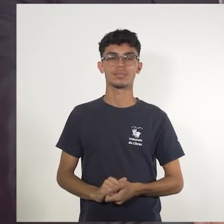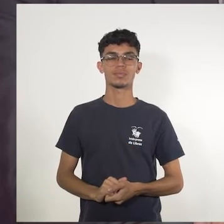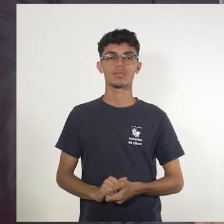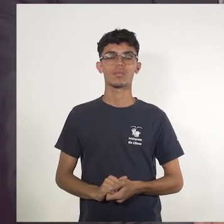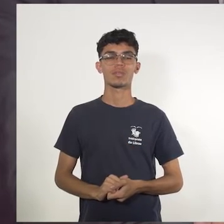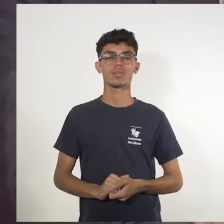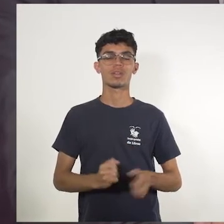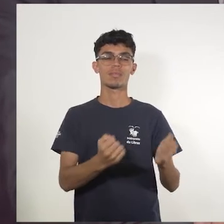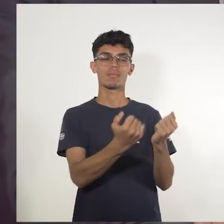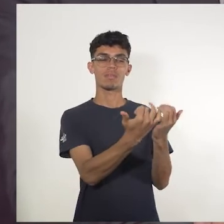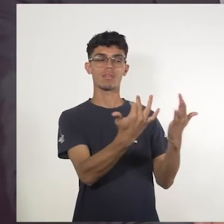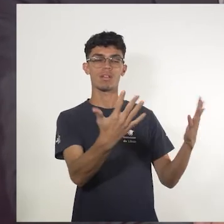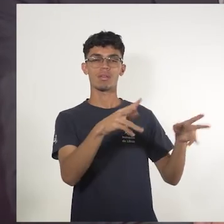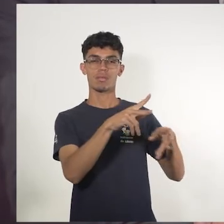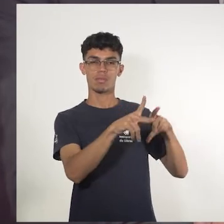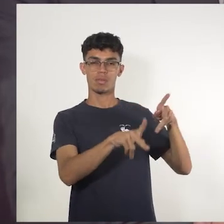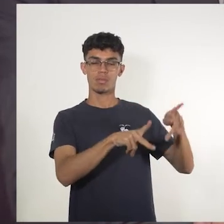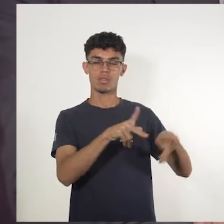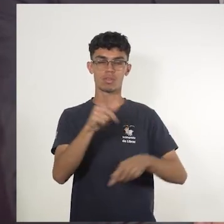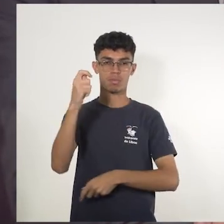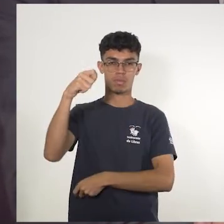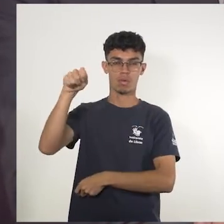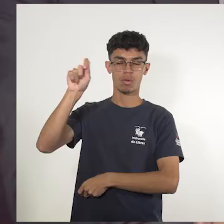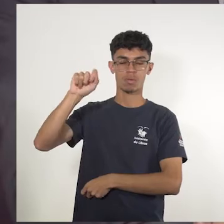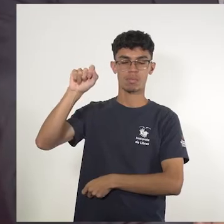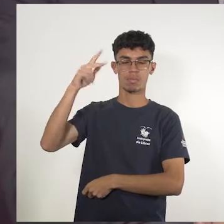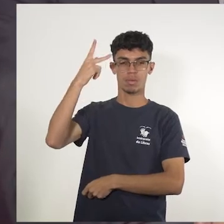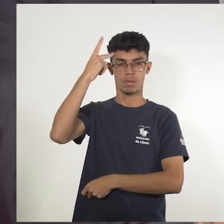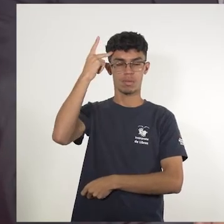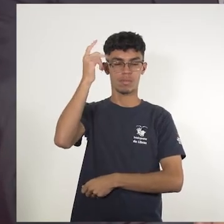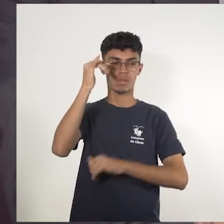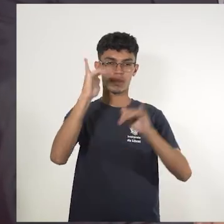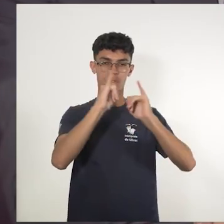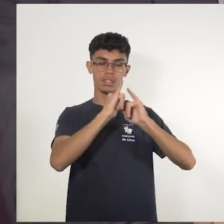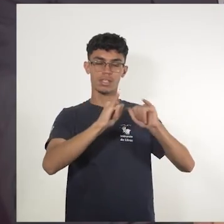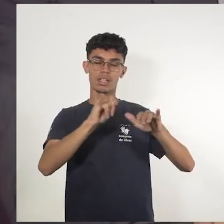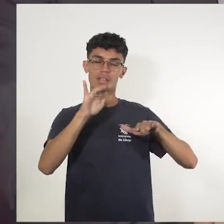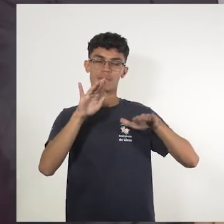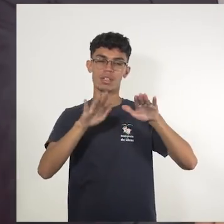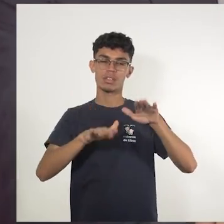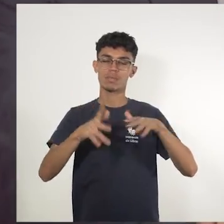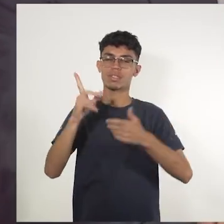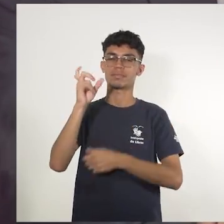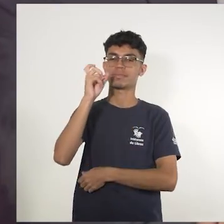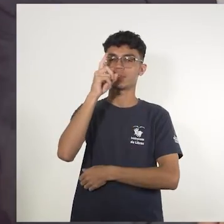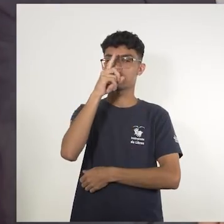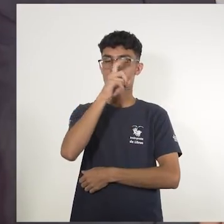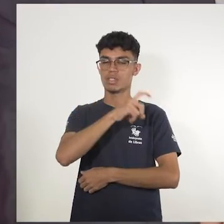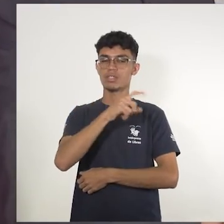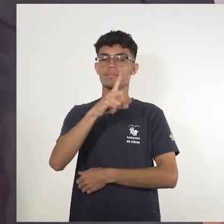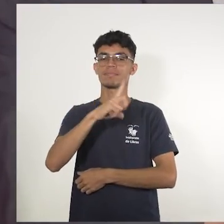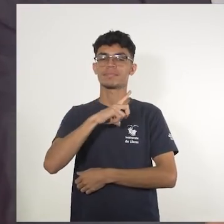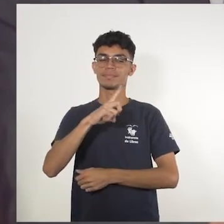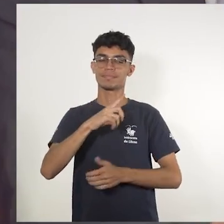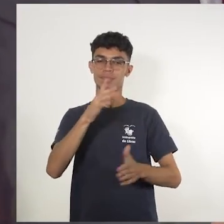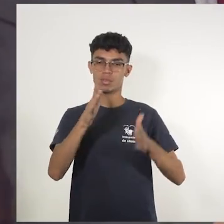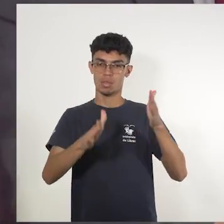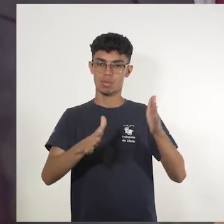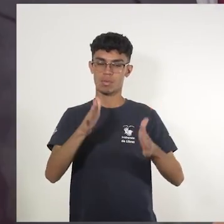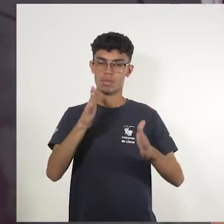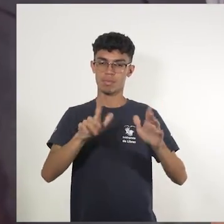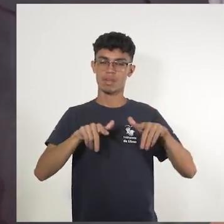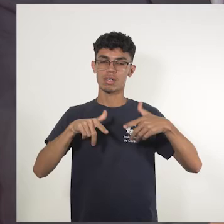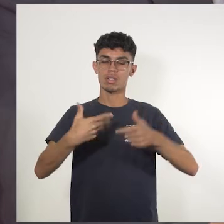povo paulistano que, apesar das lutas, apesar das dificuldades que temos enfrentado,